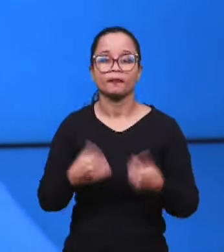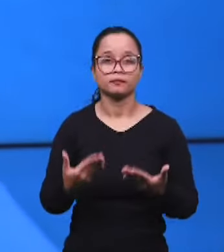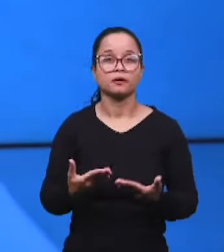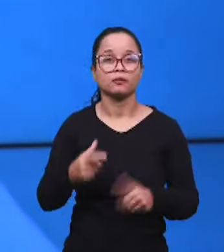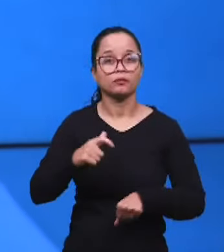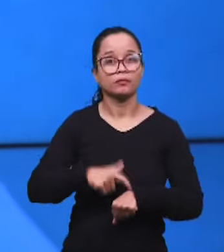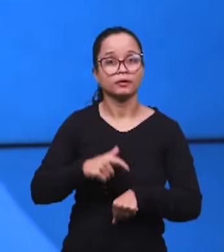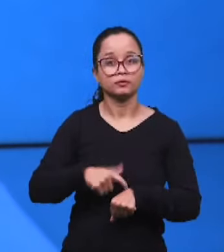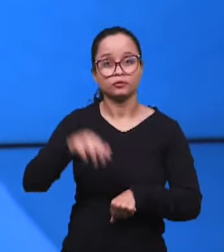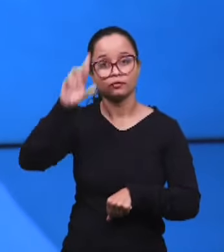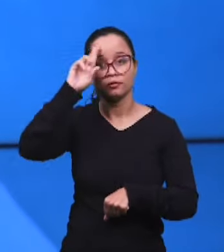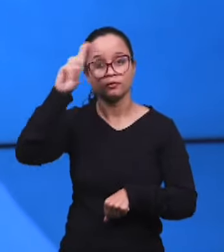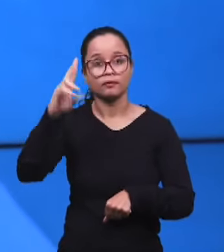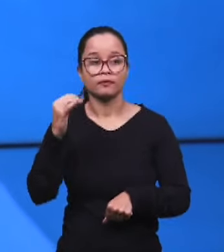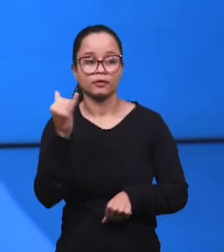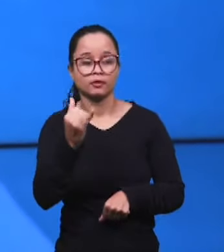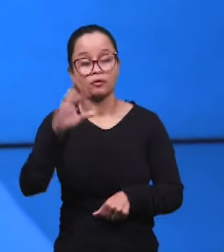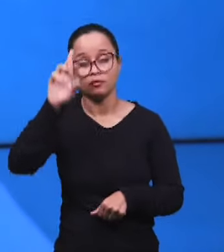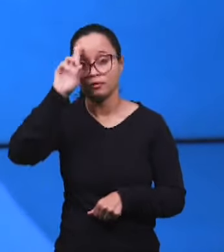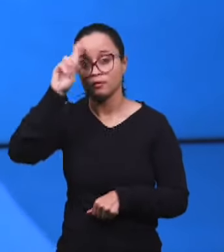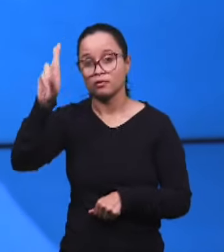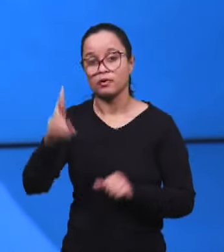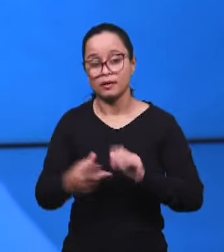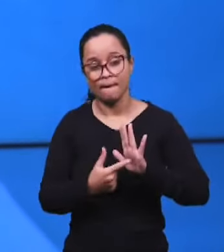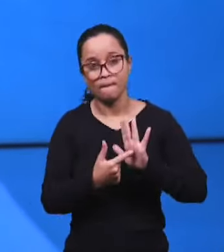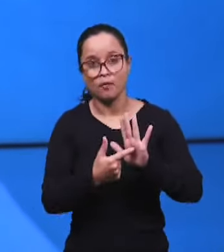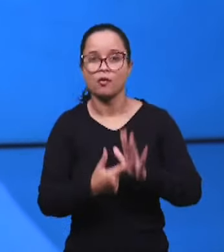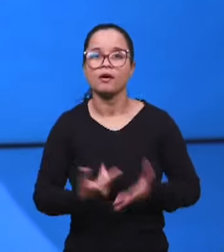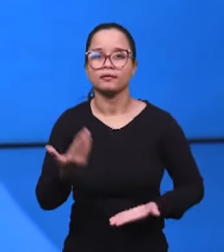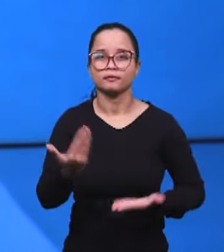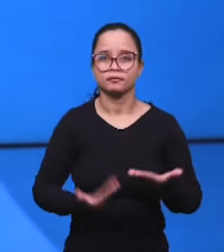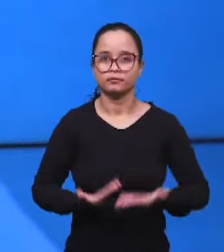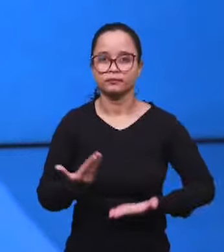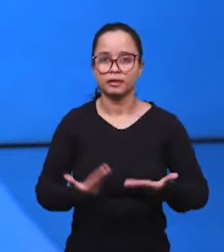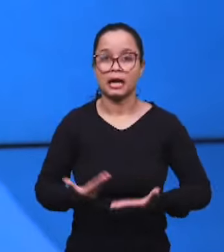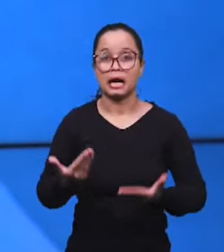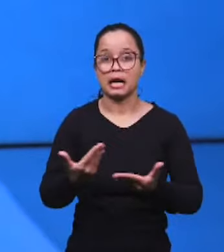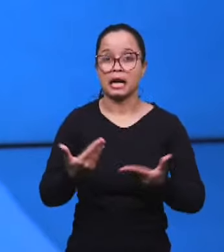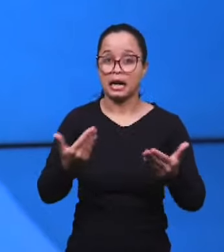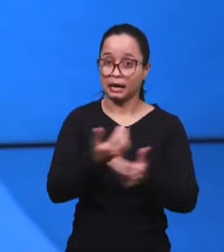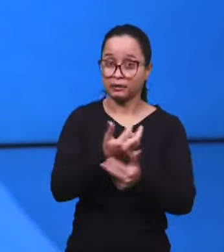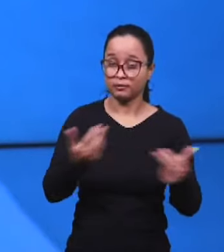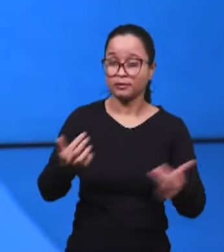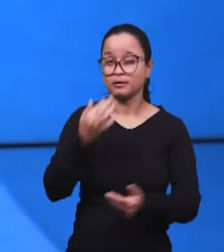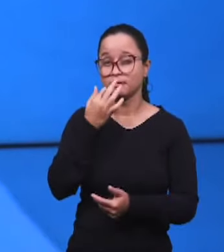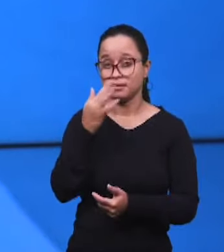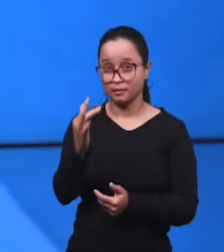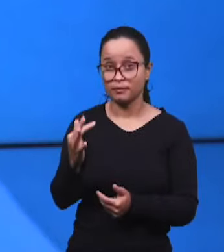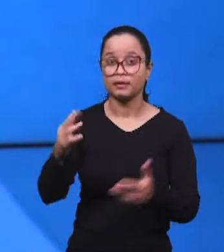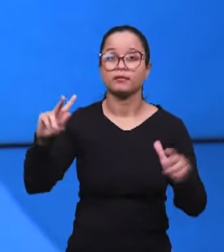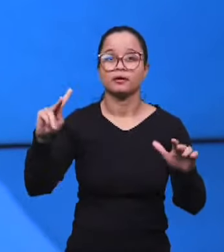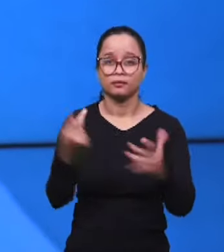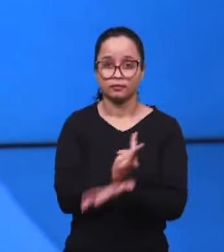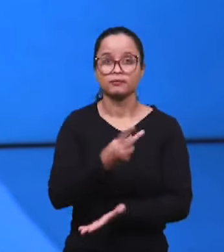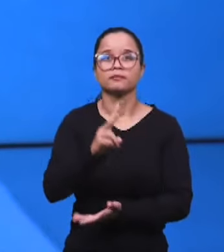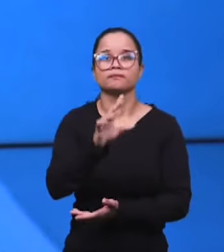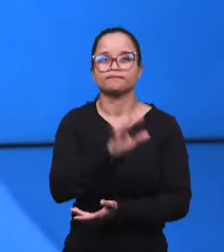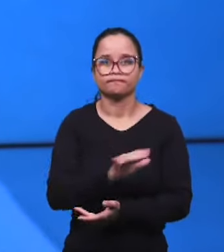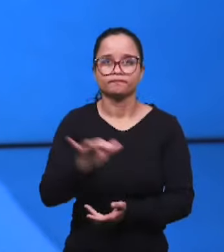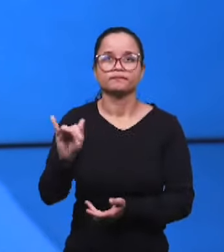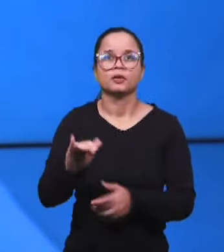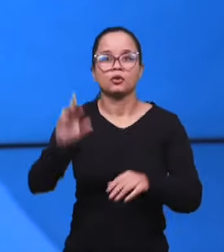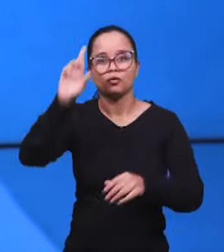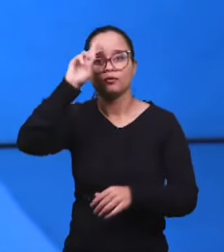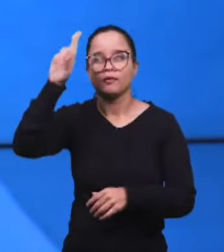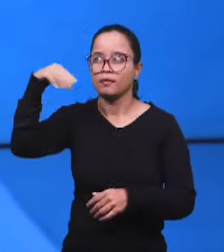diz que o Senhor, né? Ele quer mostrar aos seus servos as coisas que brevemente hão de acontecer. Então, o Senhor